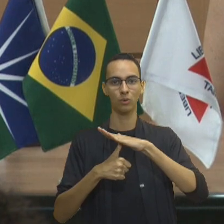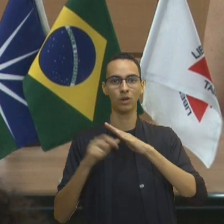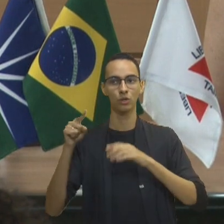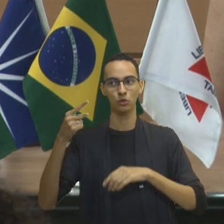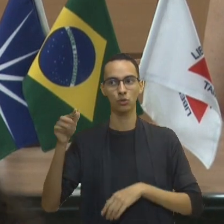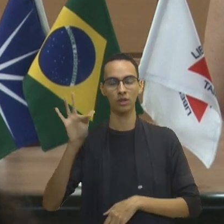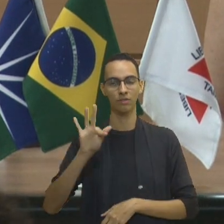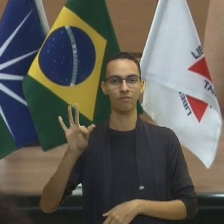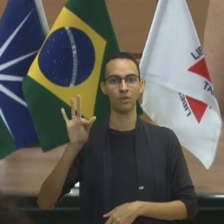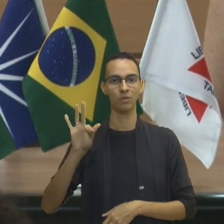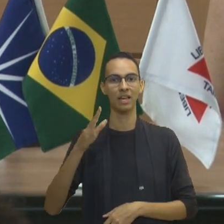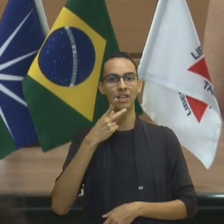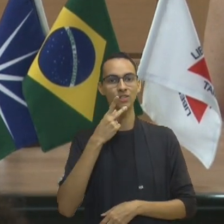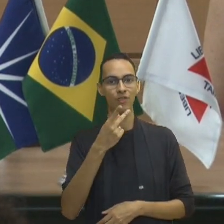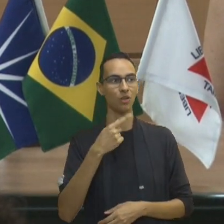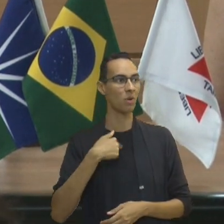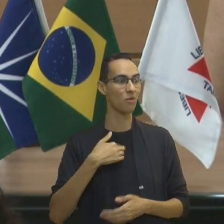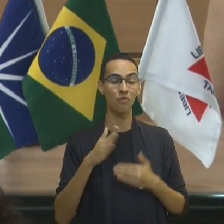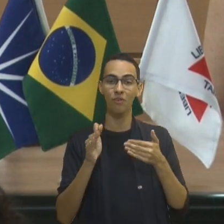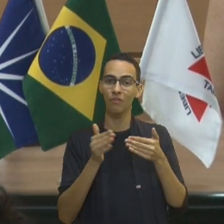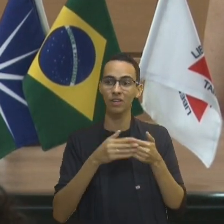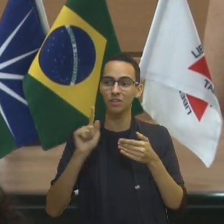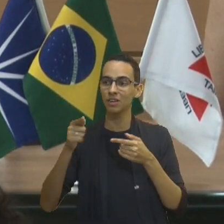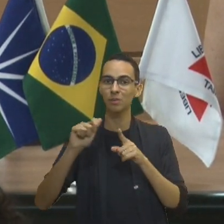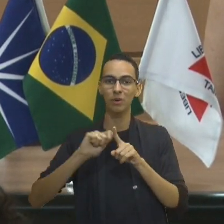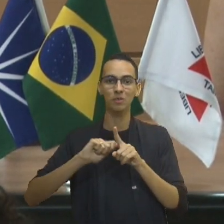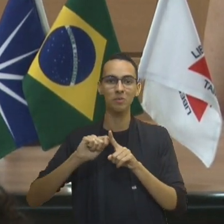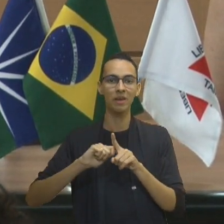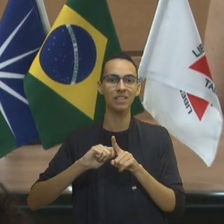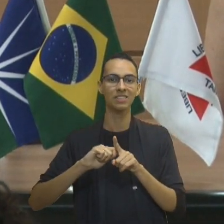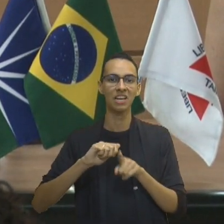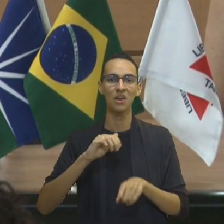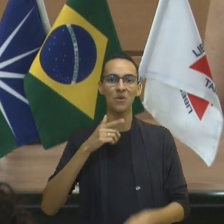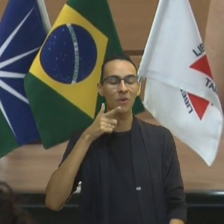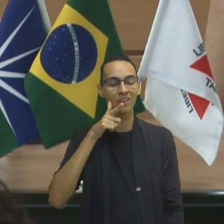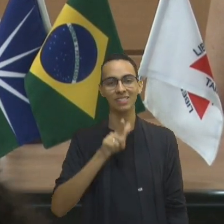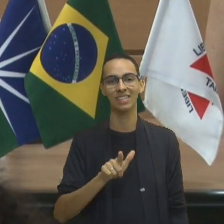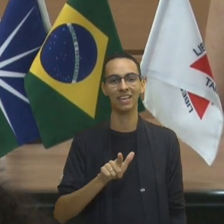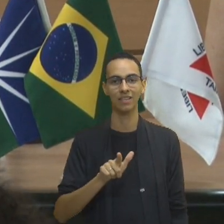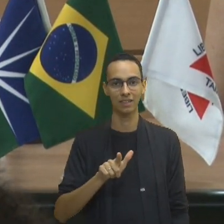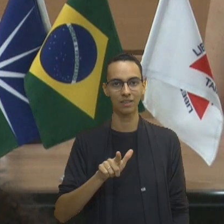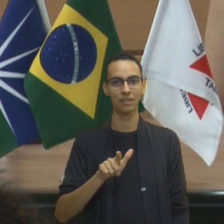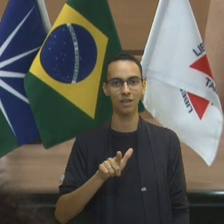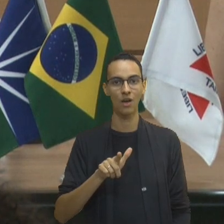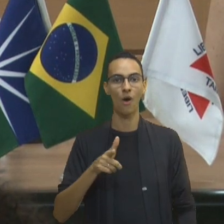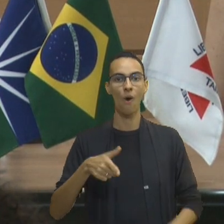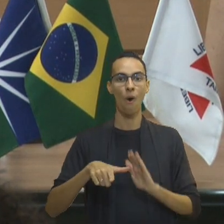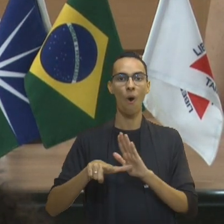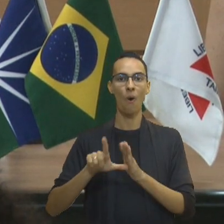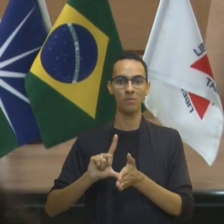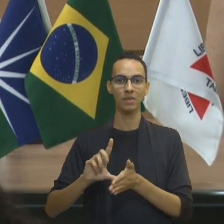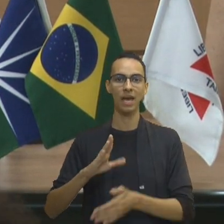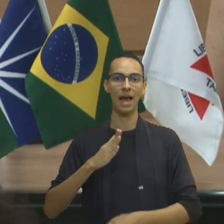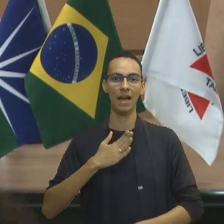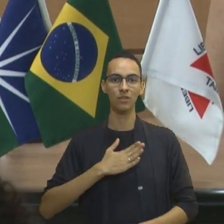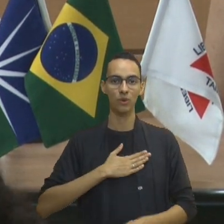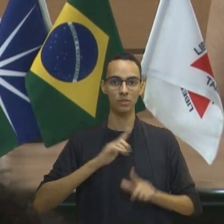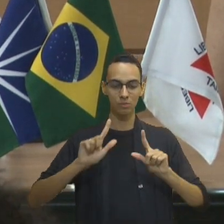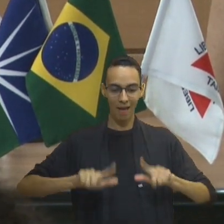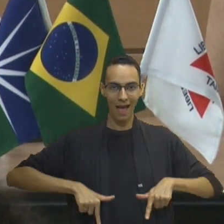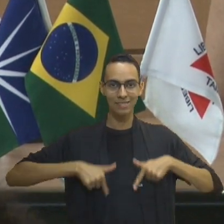Então, nós estamos vivendo um momento muito difícil. Ontem, a nossa ação política,